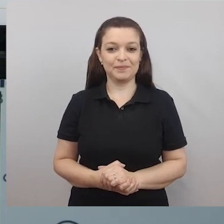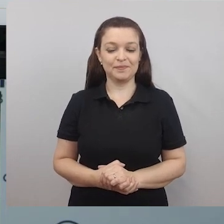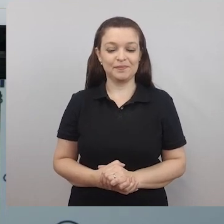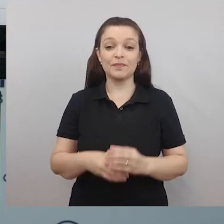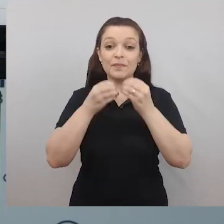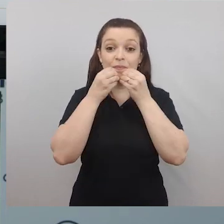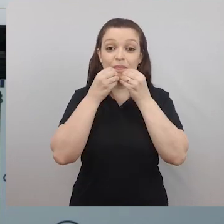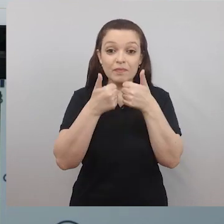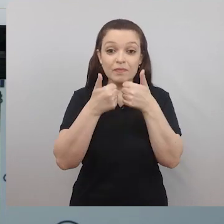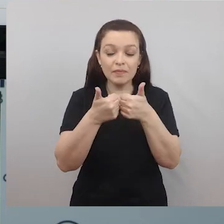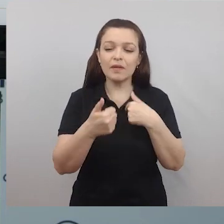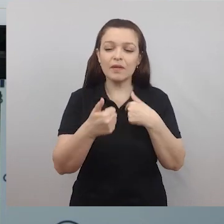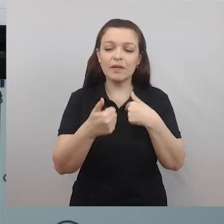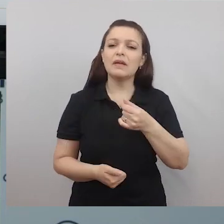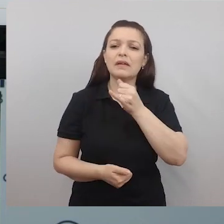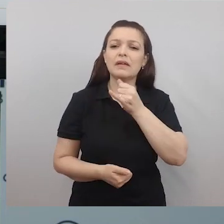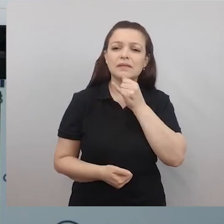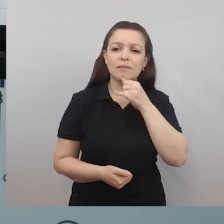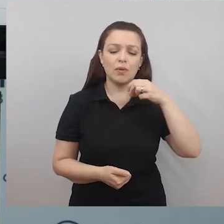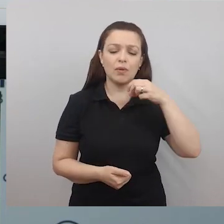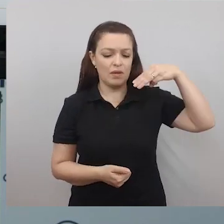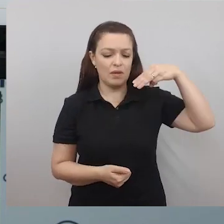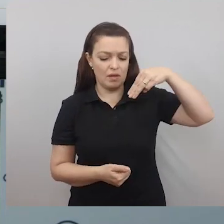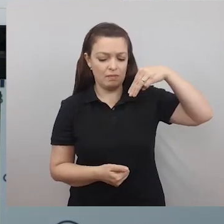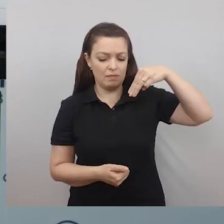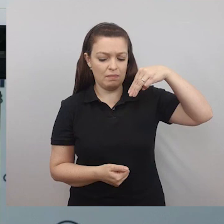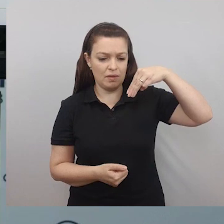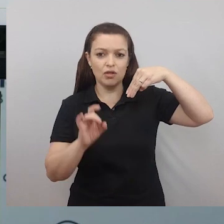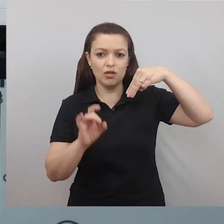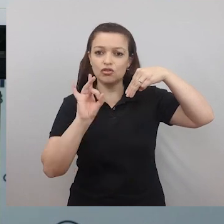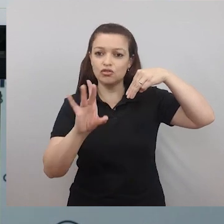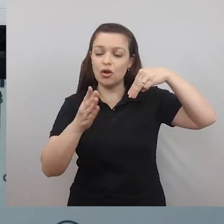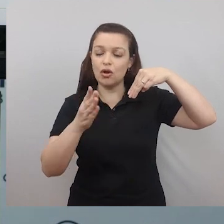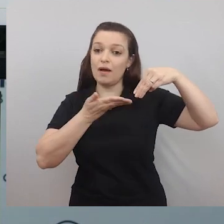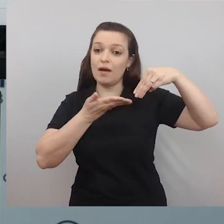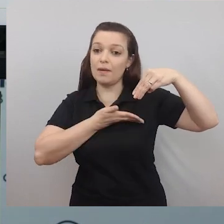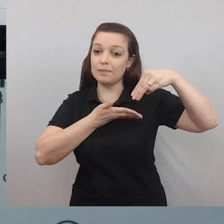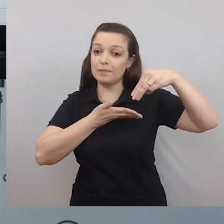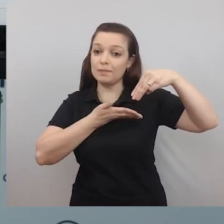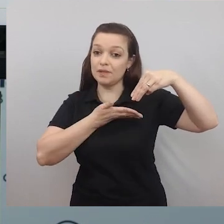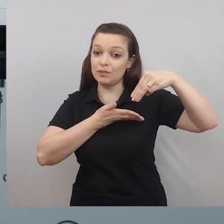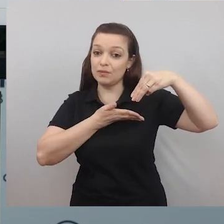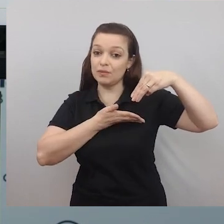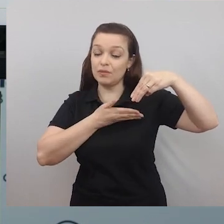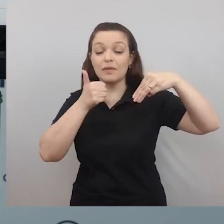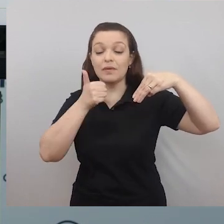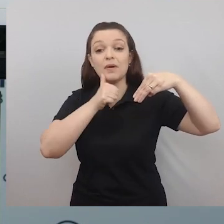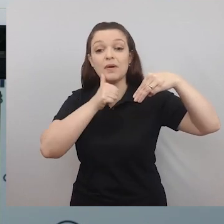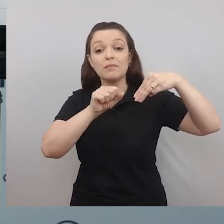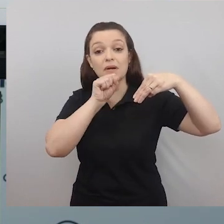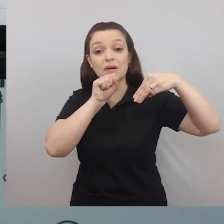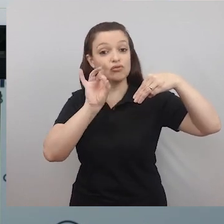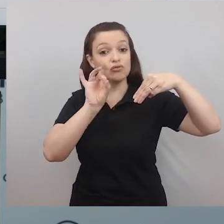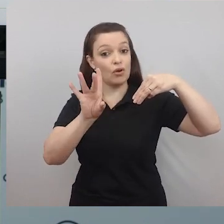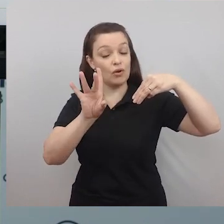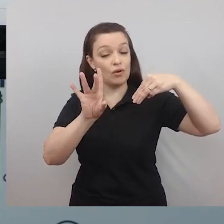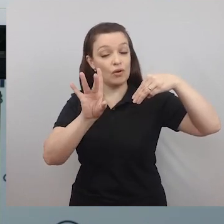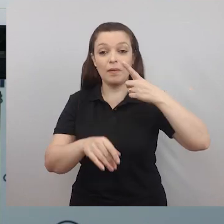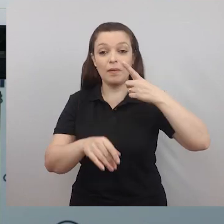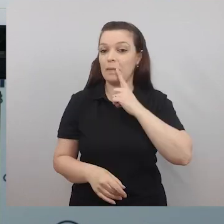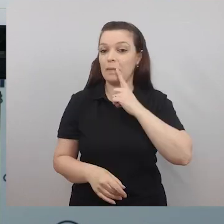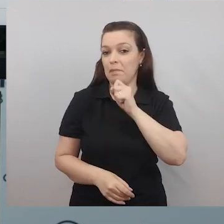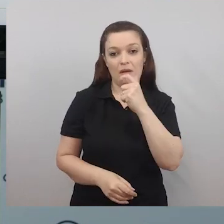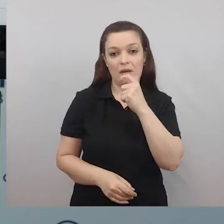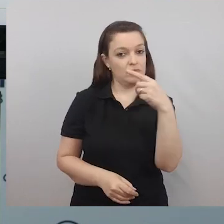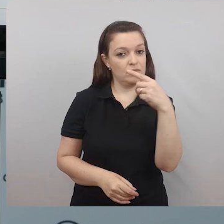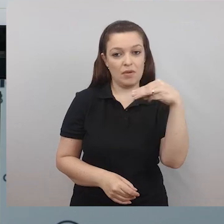também aqui a letra M, mas a letra M só aparece na palavra mãe e na palavra amigos. Na palavra pai,